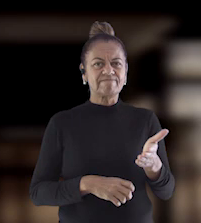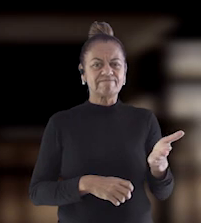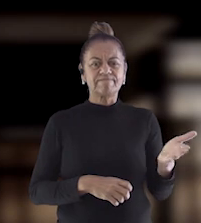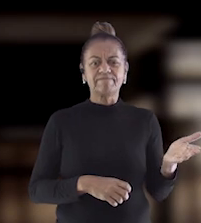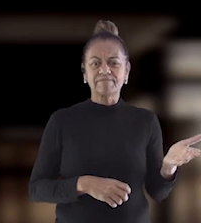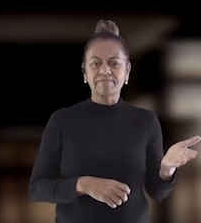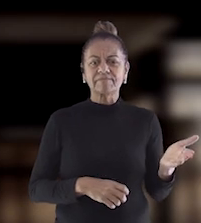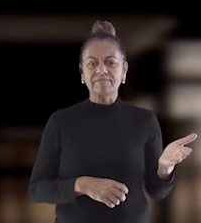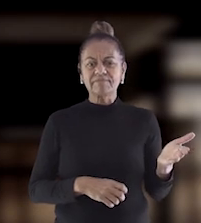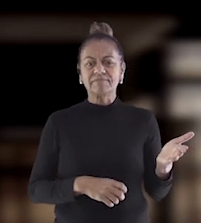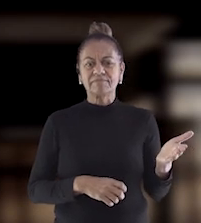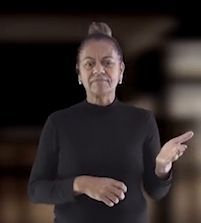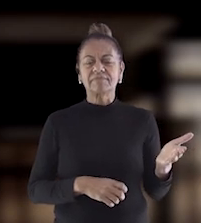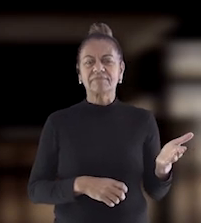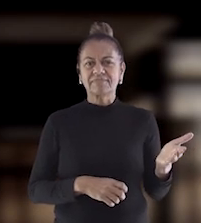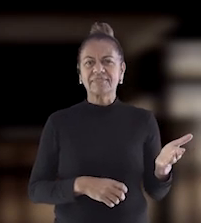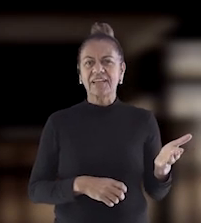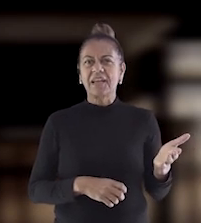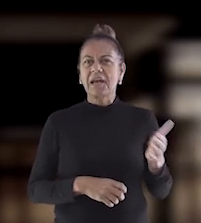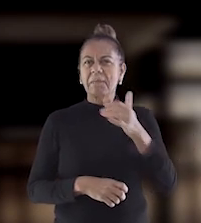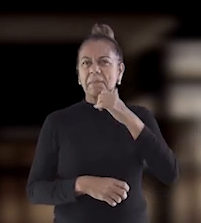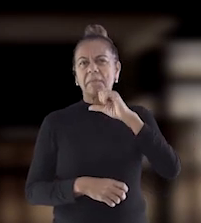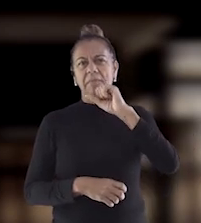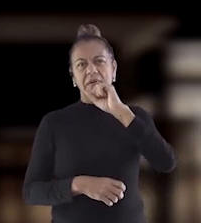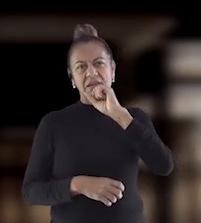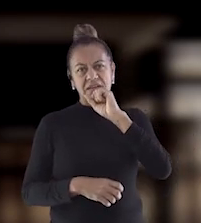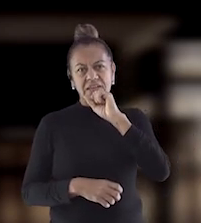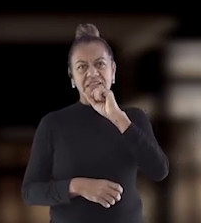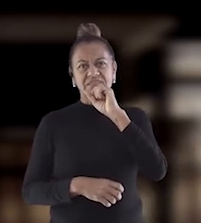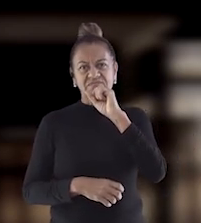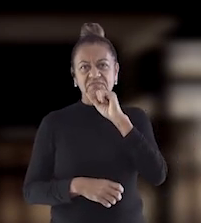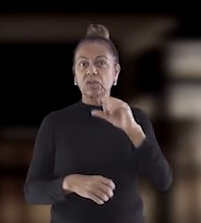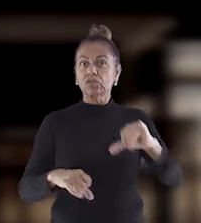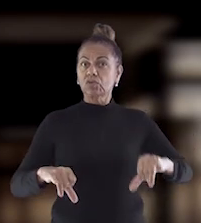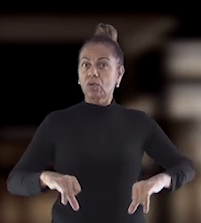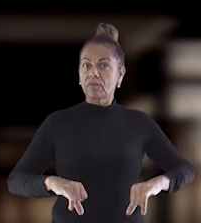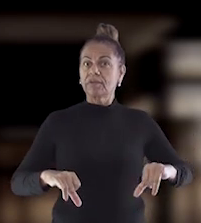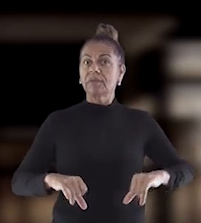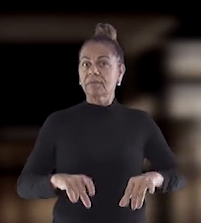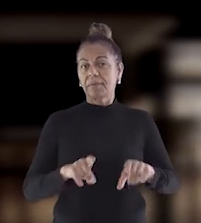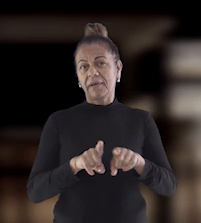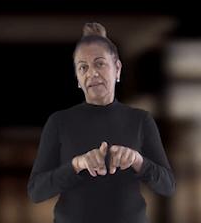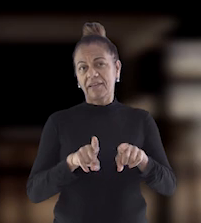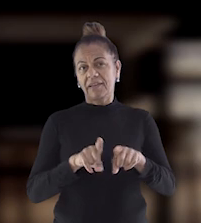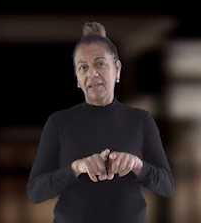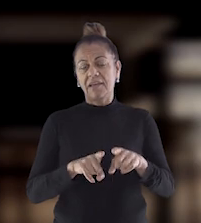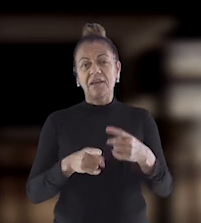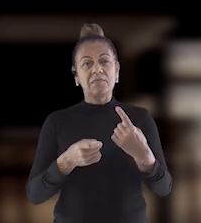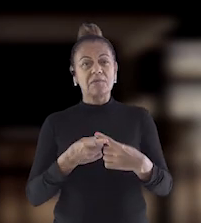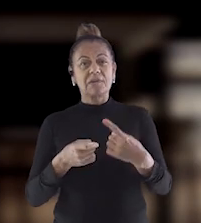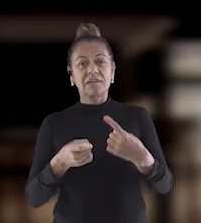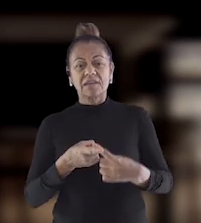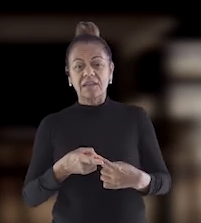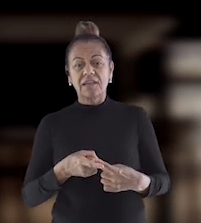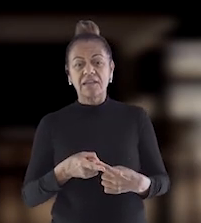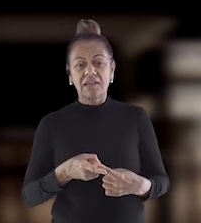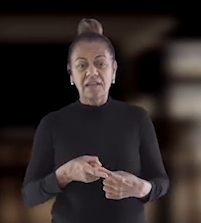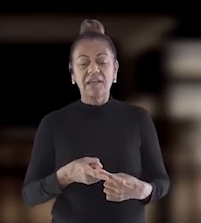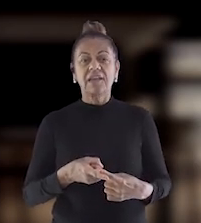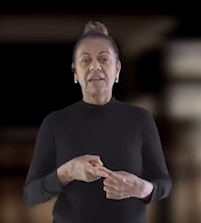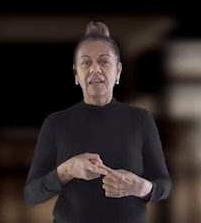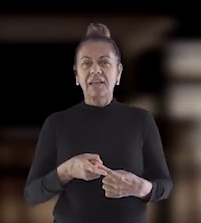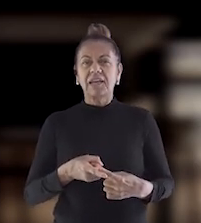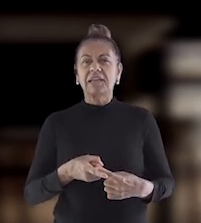sobrevivia. Eu vou te falar assim, a gente passava perto, mas na época dela ela passava mais do que nós, filhos